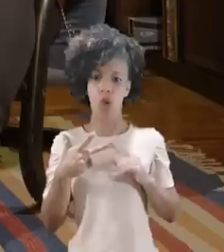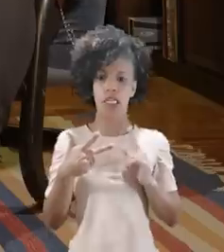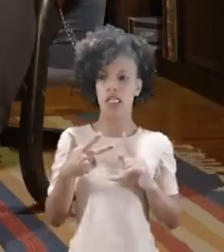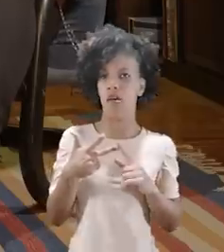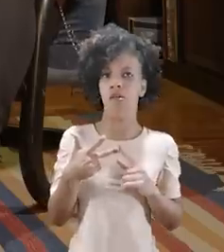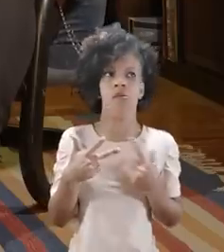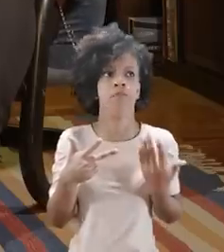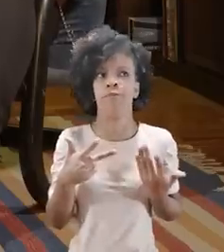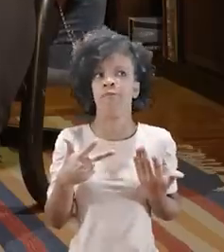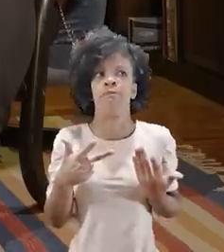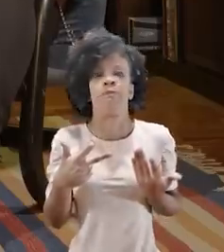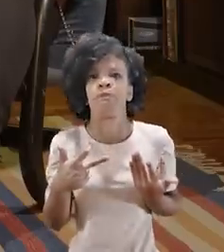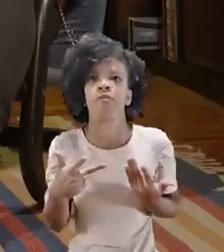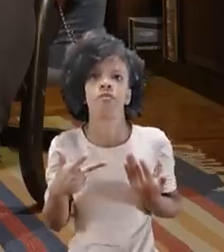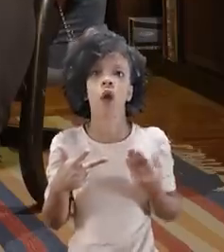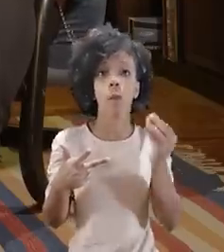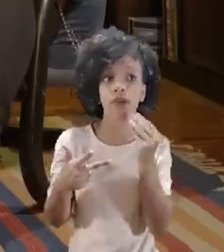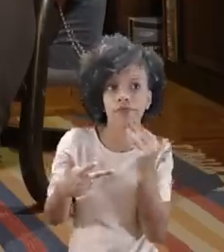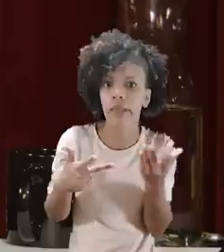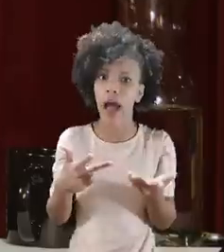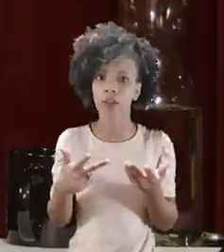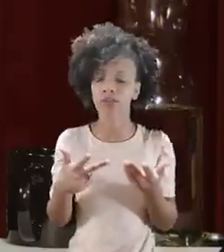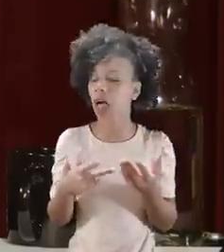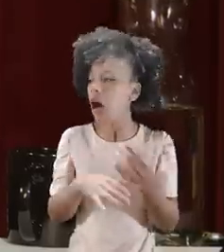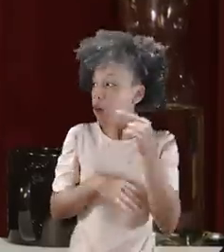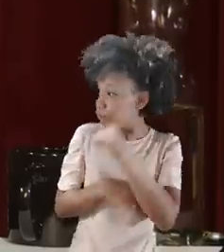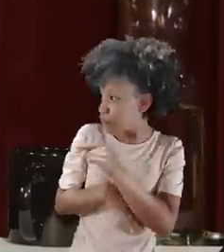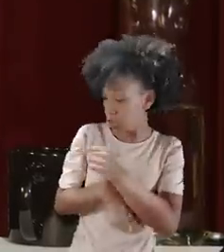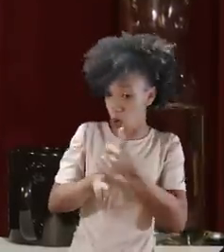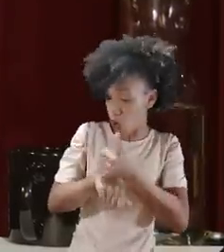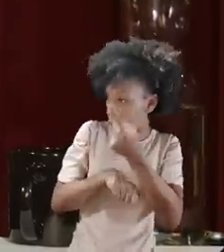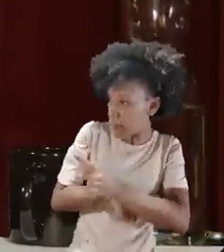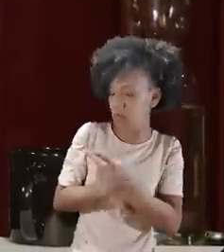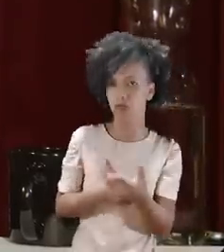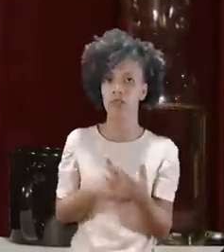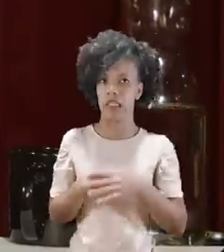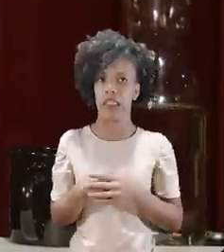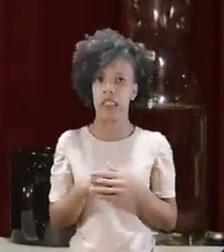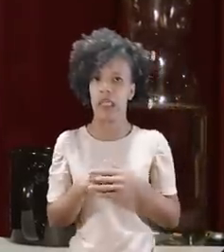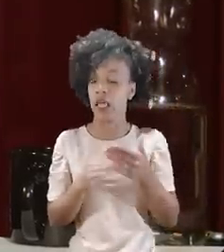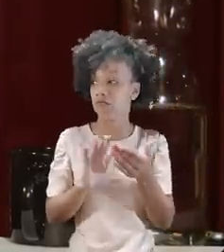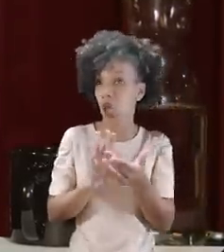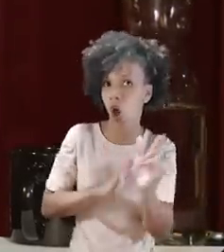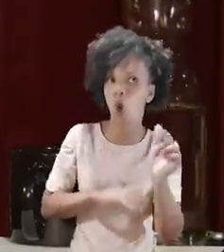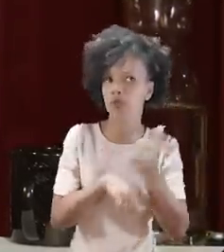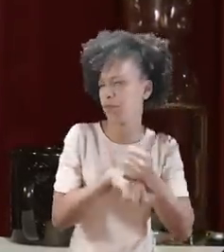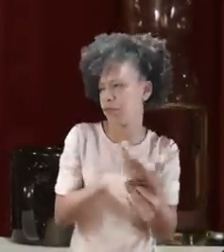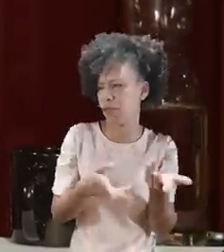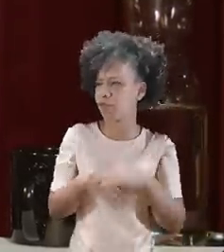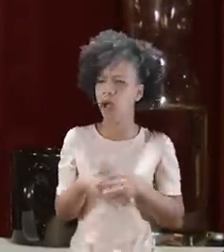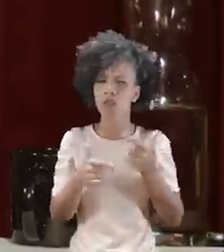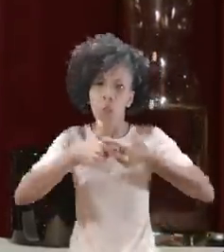pessoas ele mexe com a possibilidade você é um cara que muita gente obviamente fora da tua área